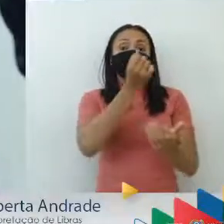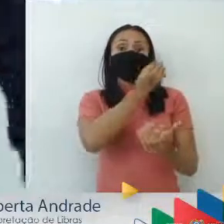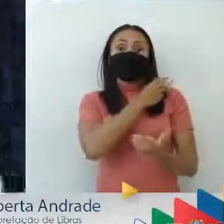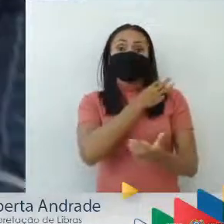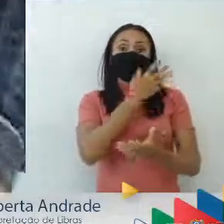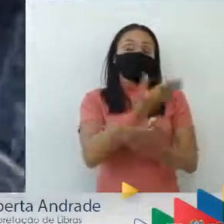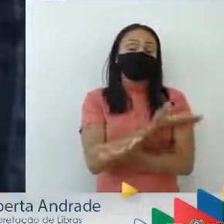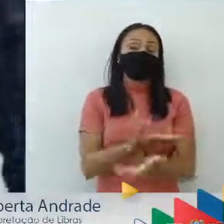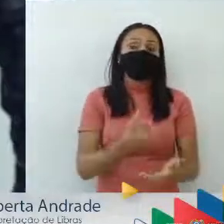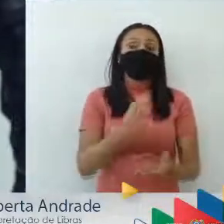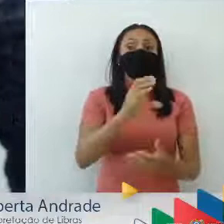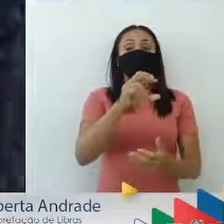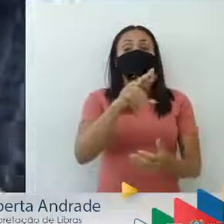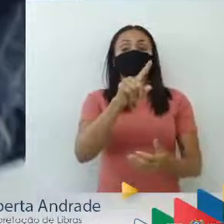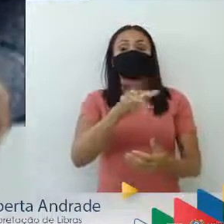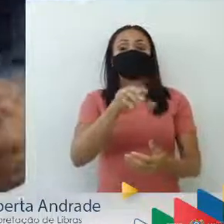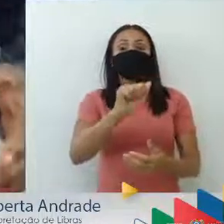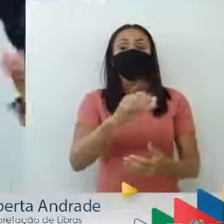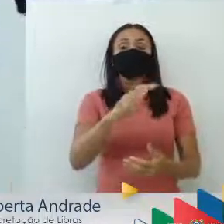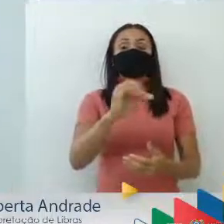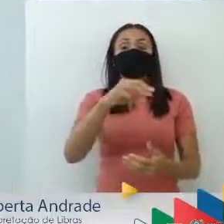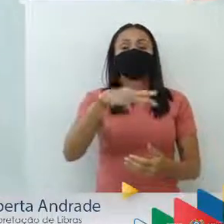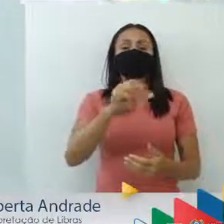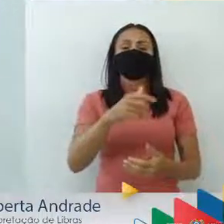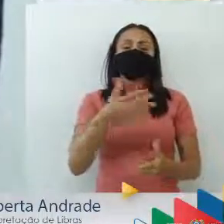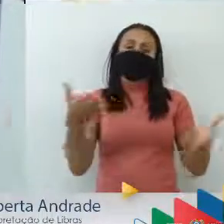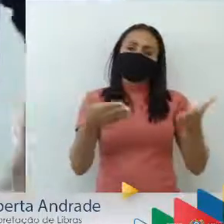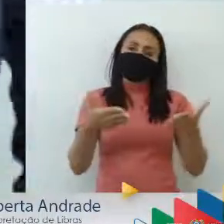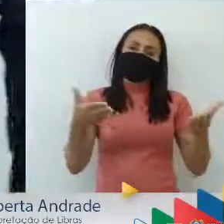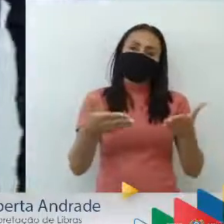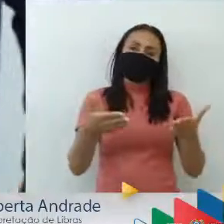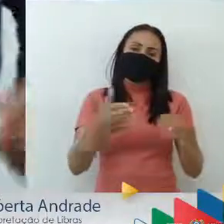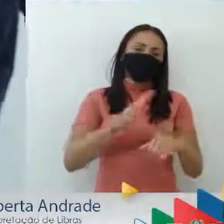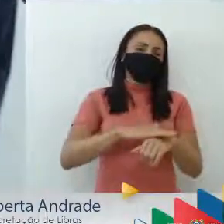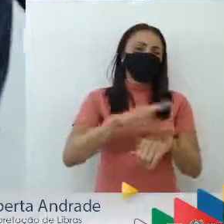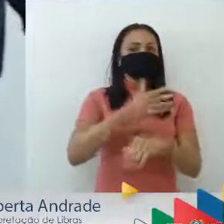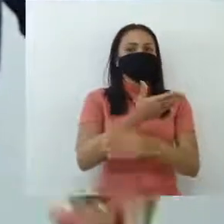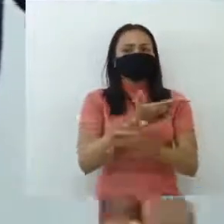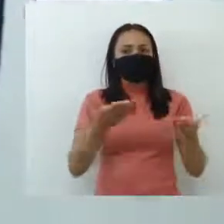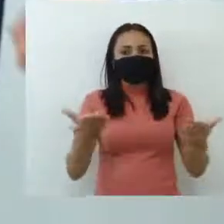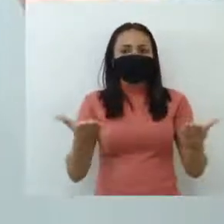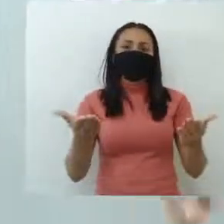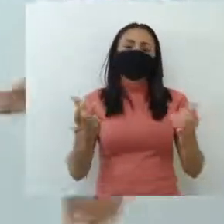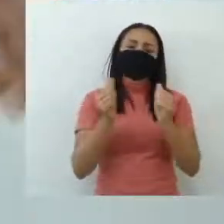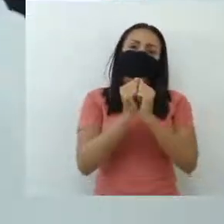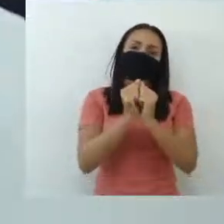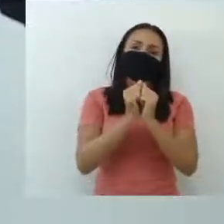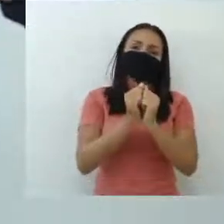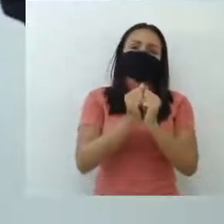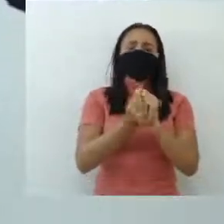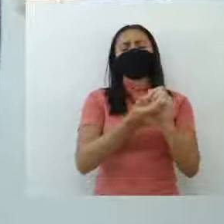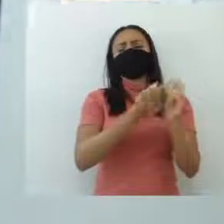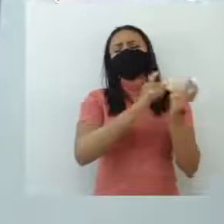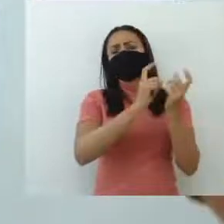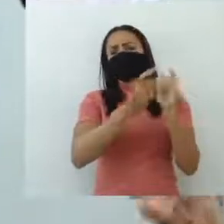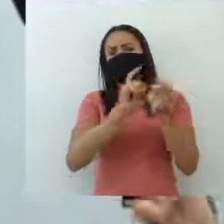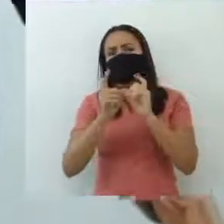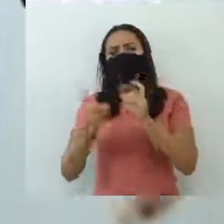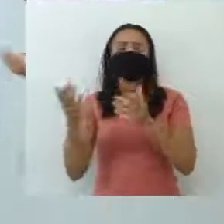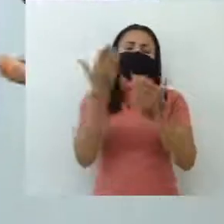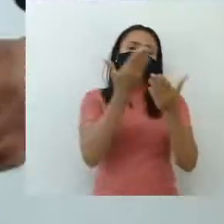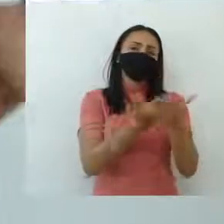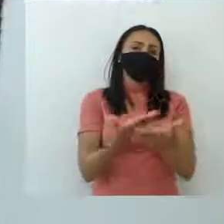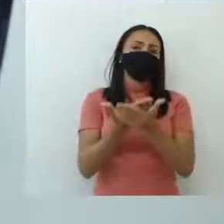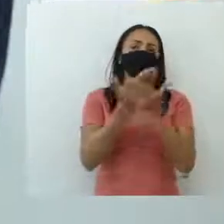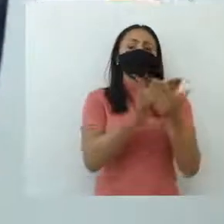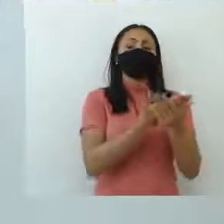Fundamental Creuza Câmara Dornelas. Estou aqui mais uma vez com vocês para a gente debater, estudar, não é